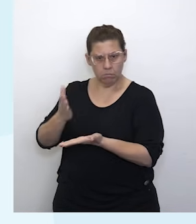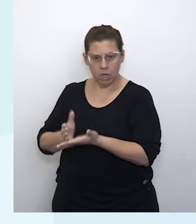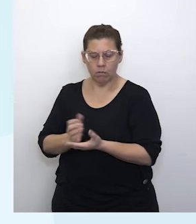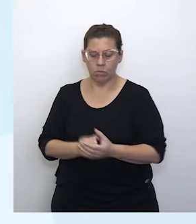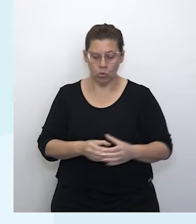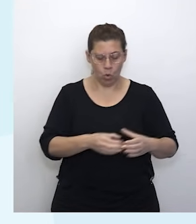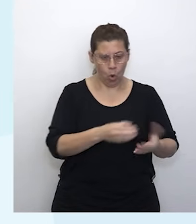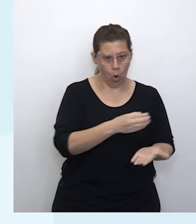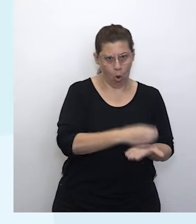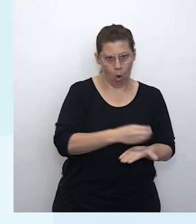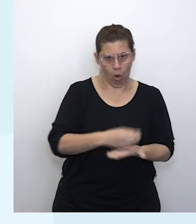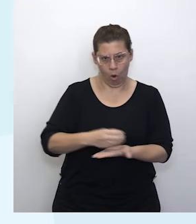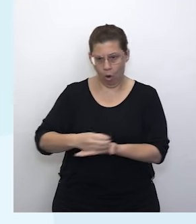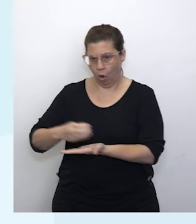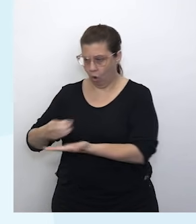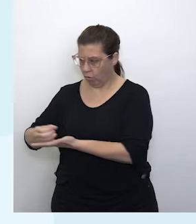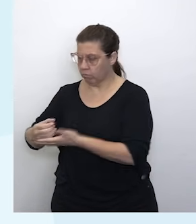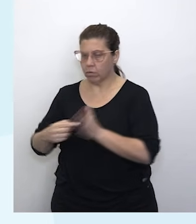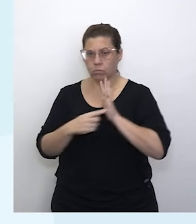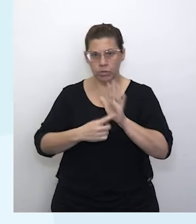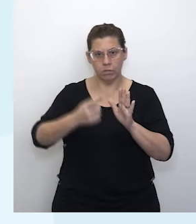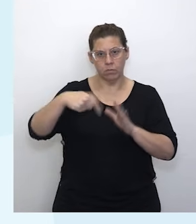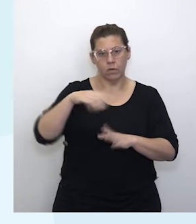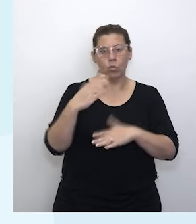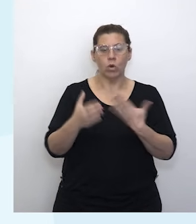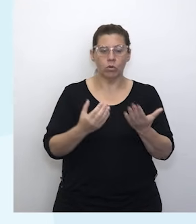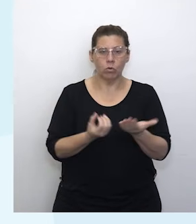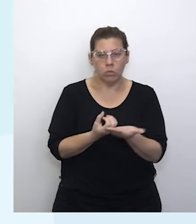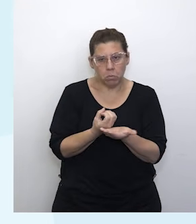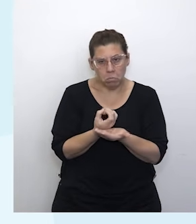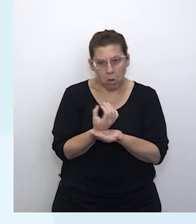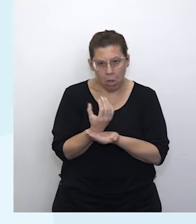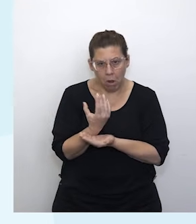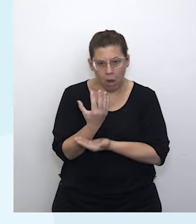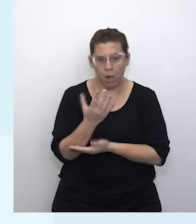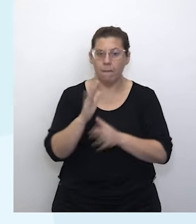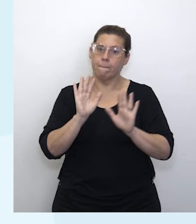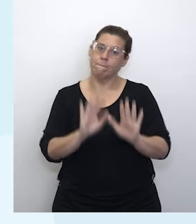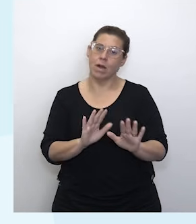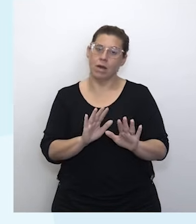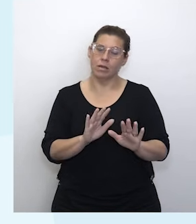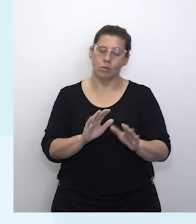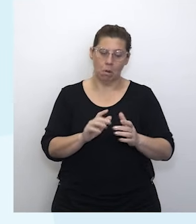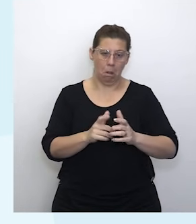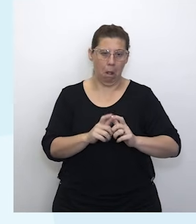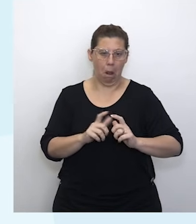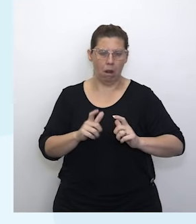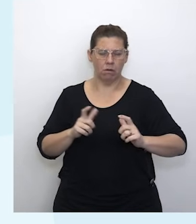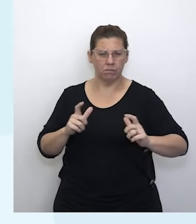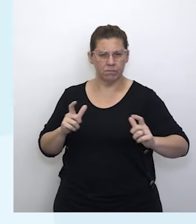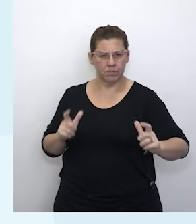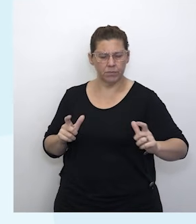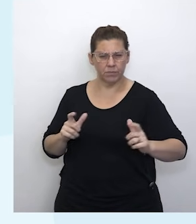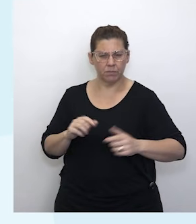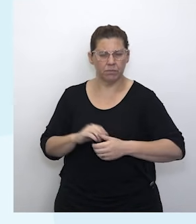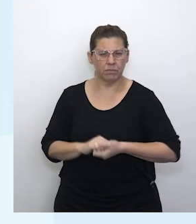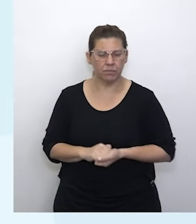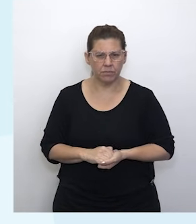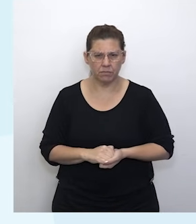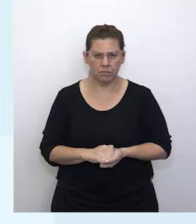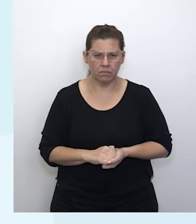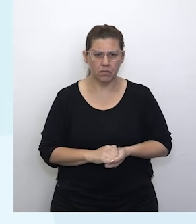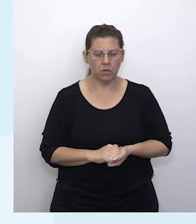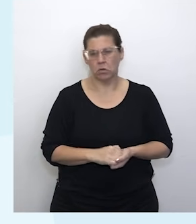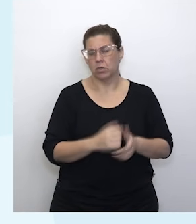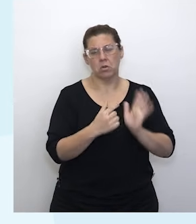coloquei num copinho, e eu trouxe até quando ela estava brotando aqui, mas infelizmente ela ficou muito grande, eu levei para minha casa, coloquei no meu aquário, não dá